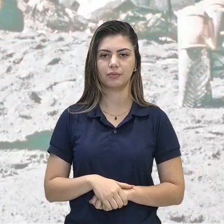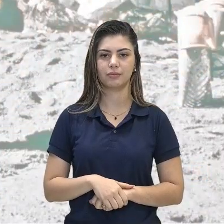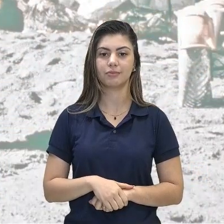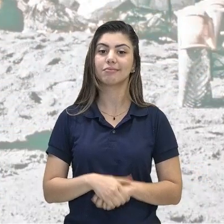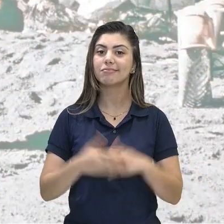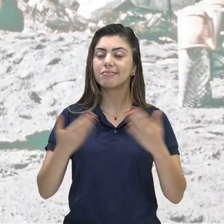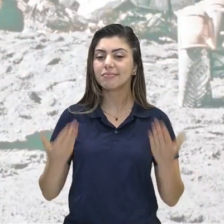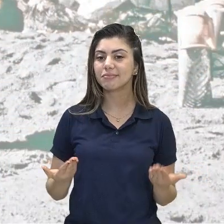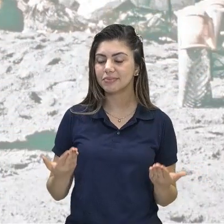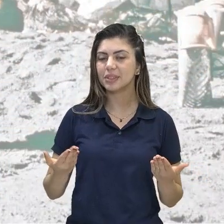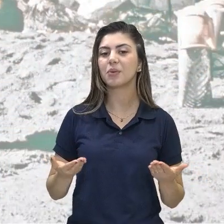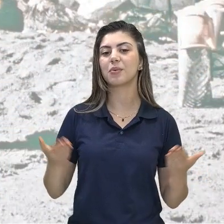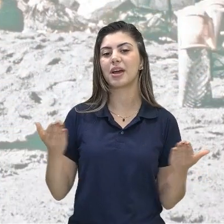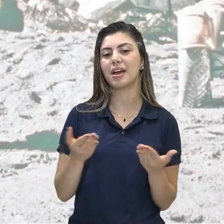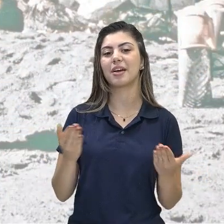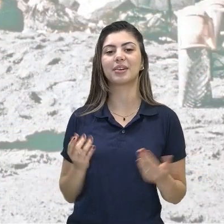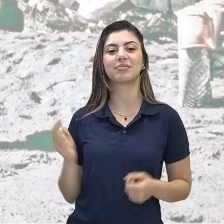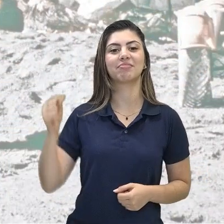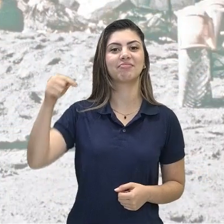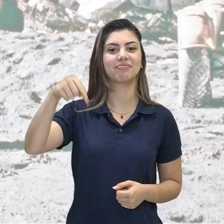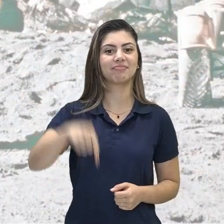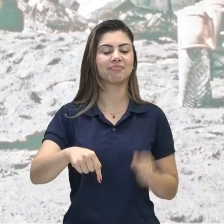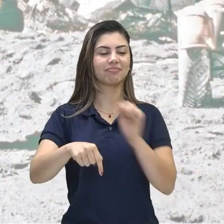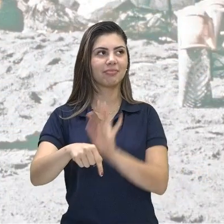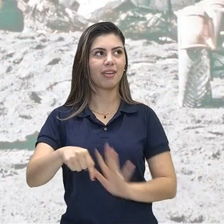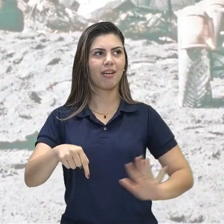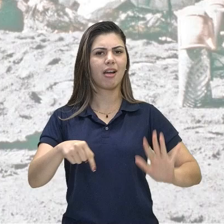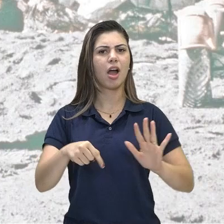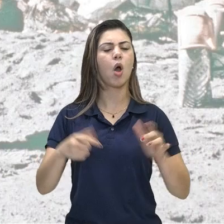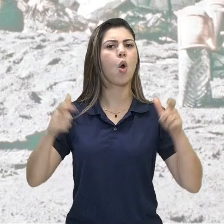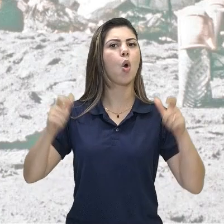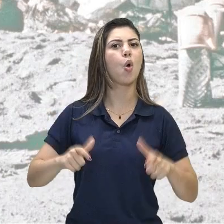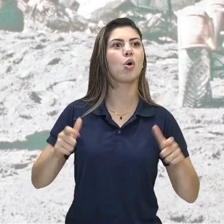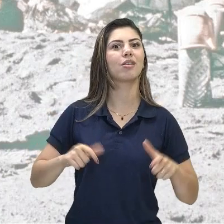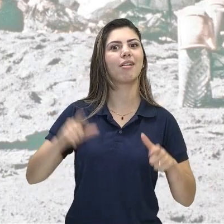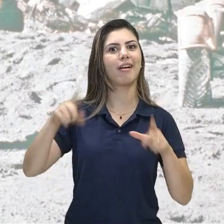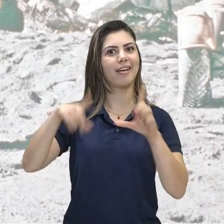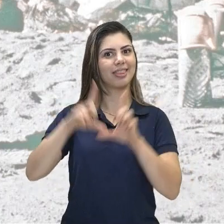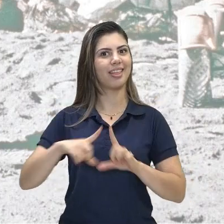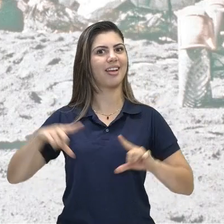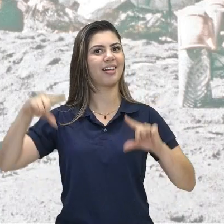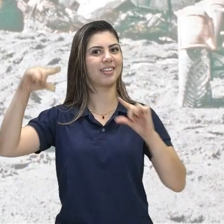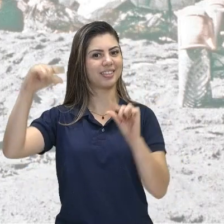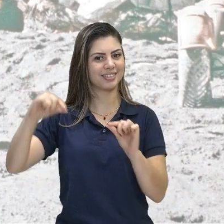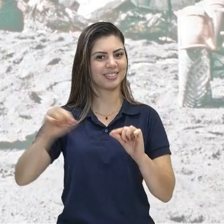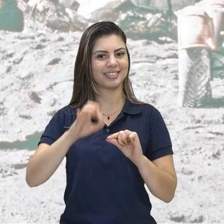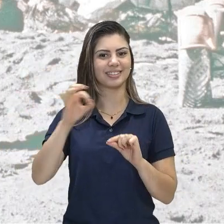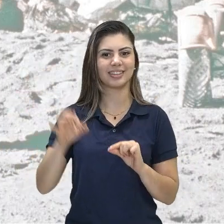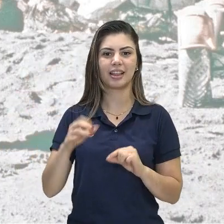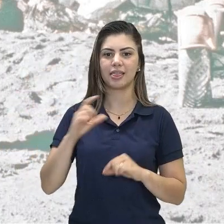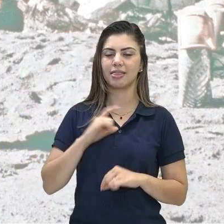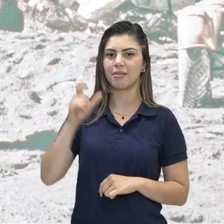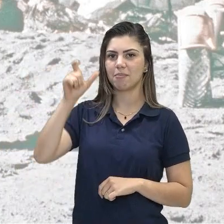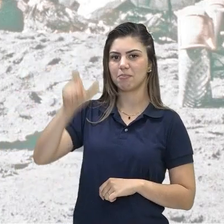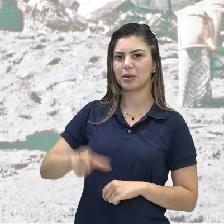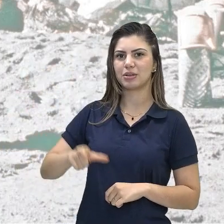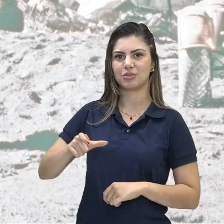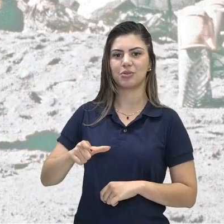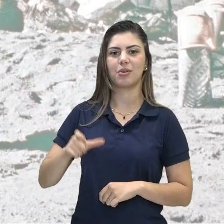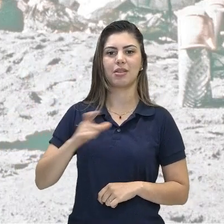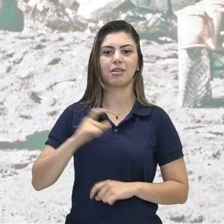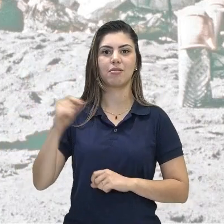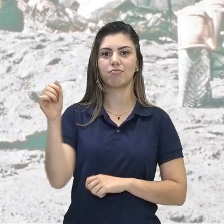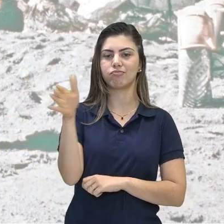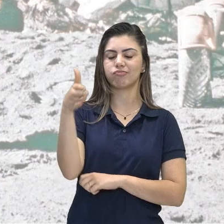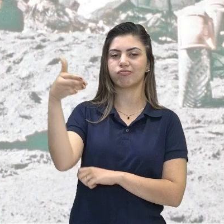E para isso nós estamos aqui na Lua, estamos no espaço, ao lado aqui de um astronauta com a bandeira dos